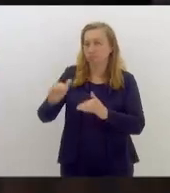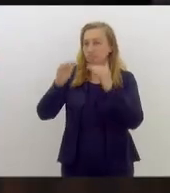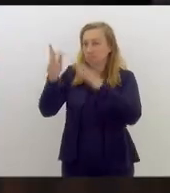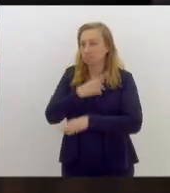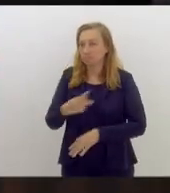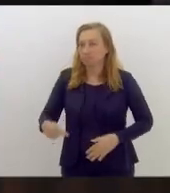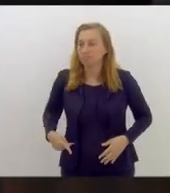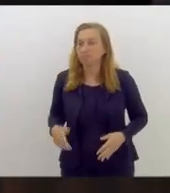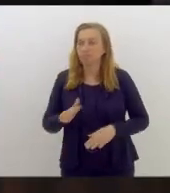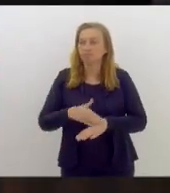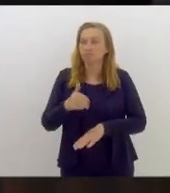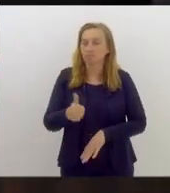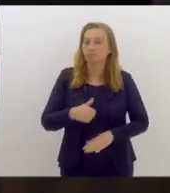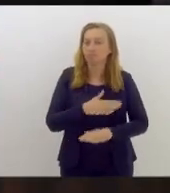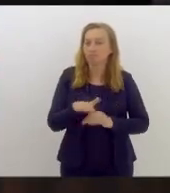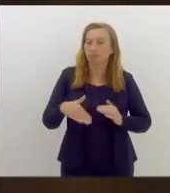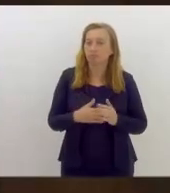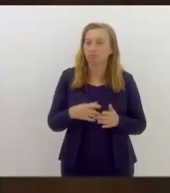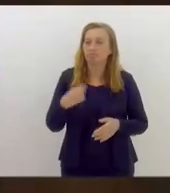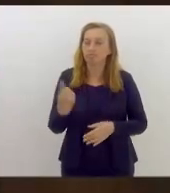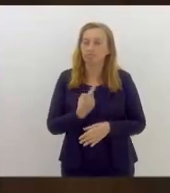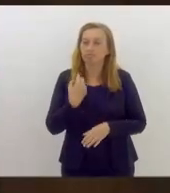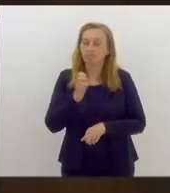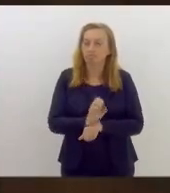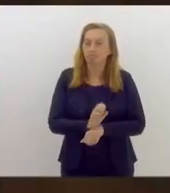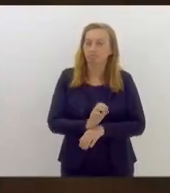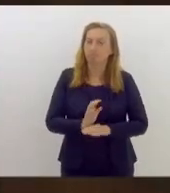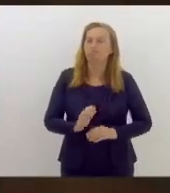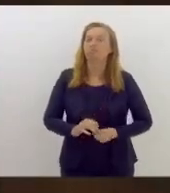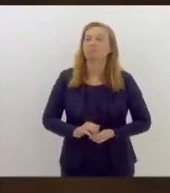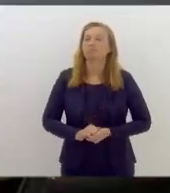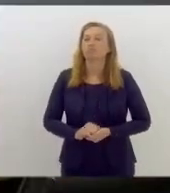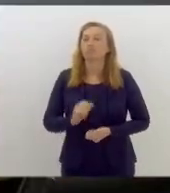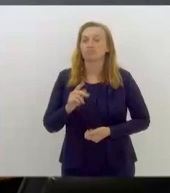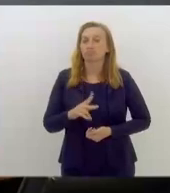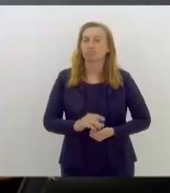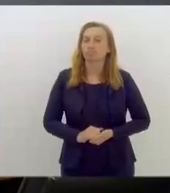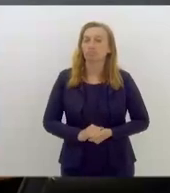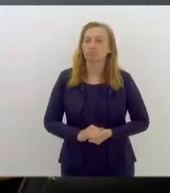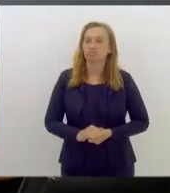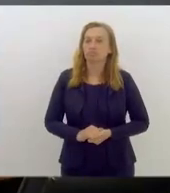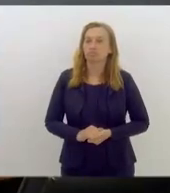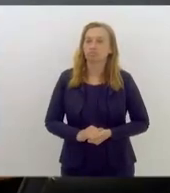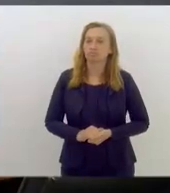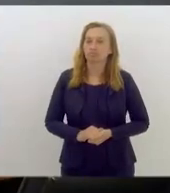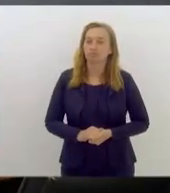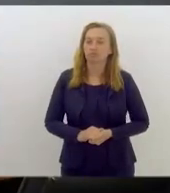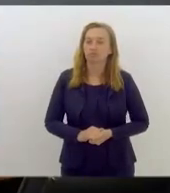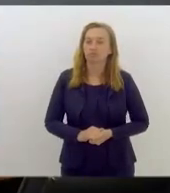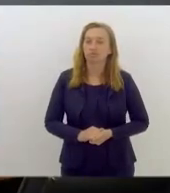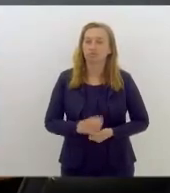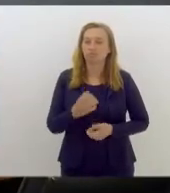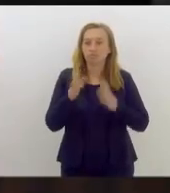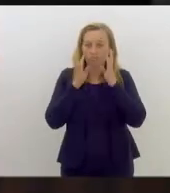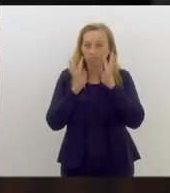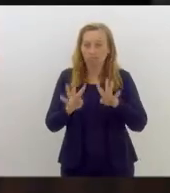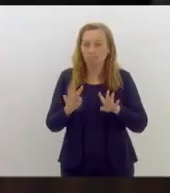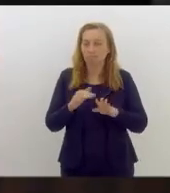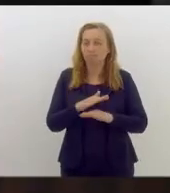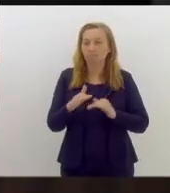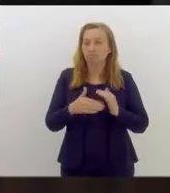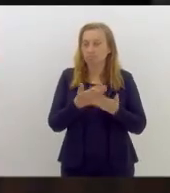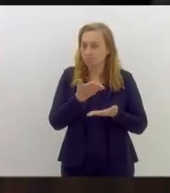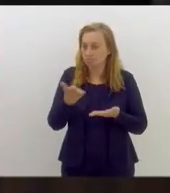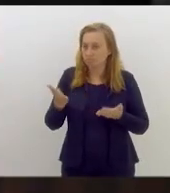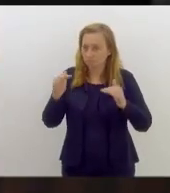para garantir a dignidade de todo o nosso estado. Ok. Eu queria chamar a atenção de Vossas